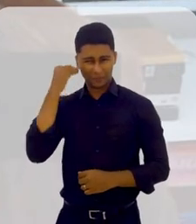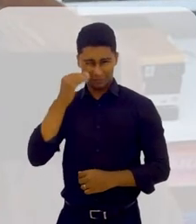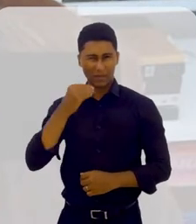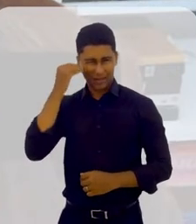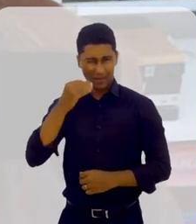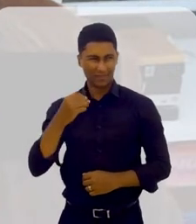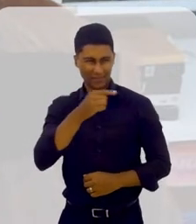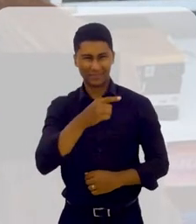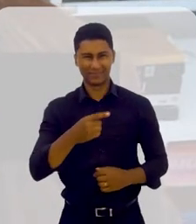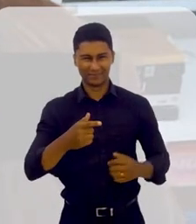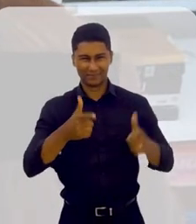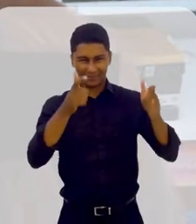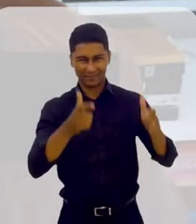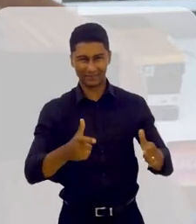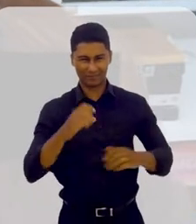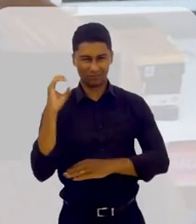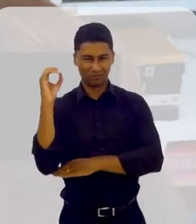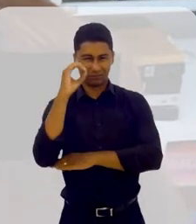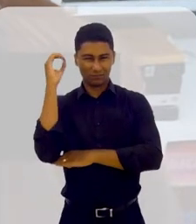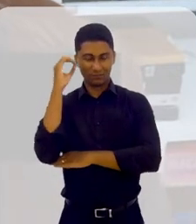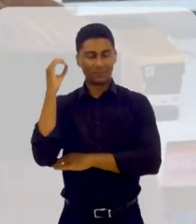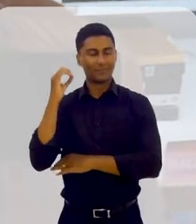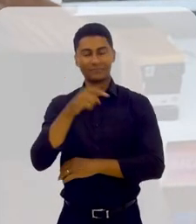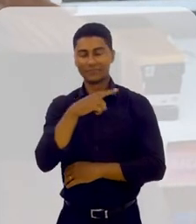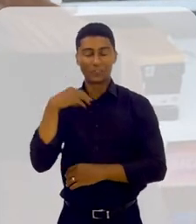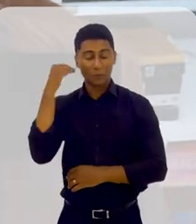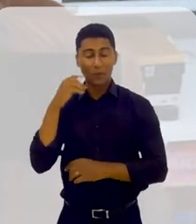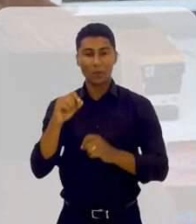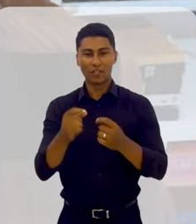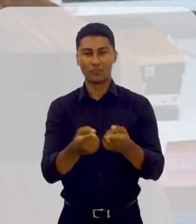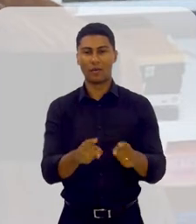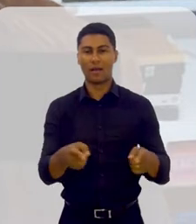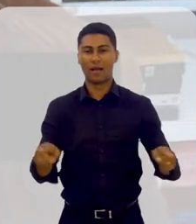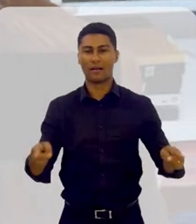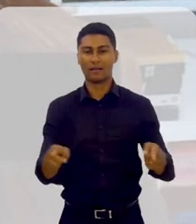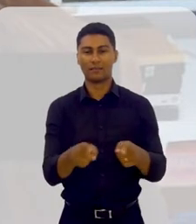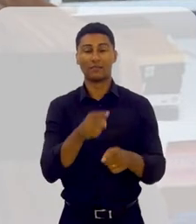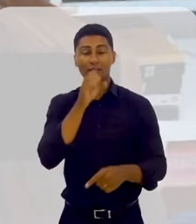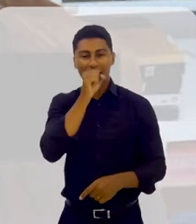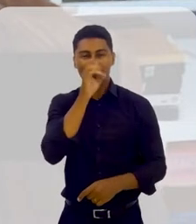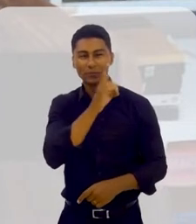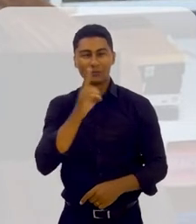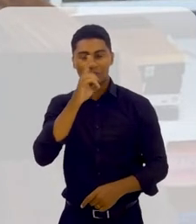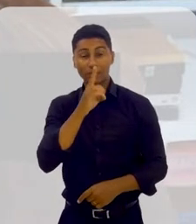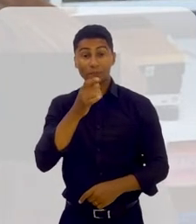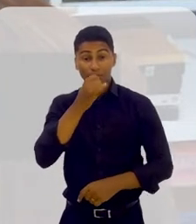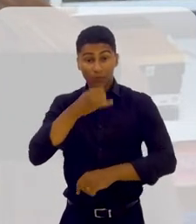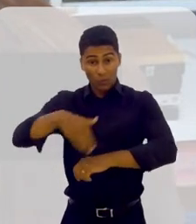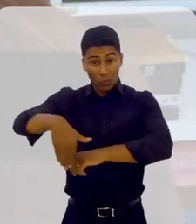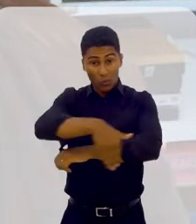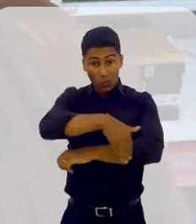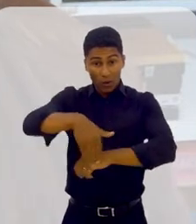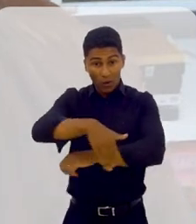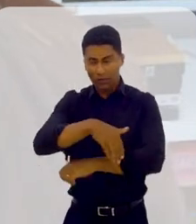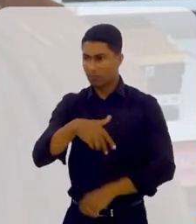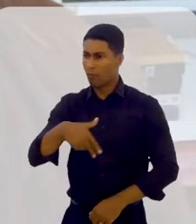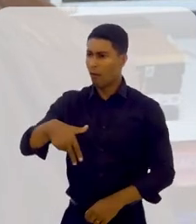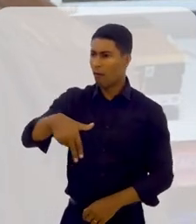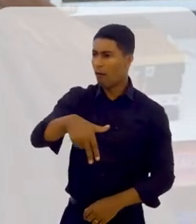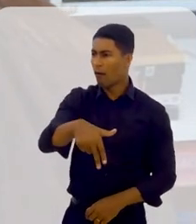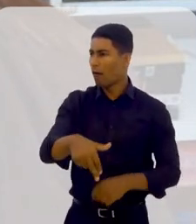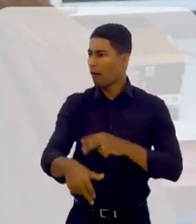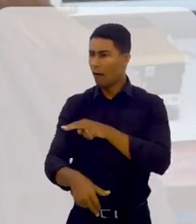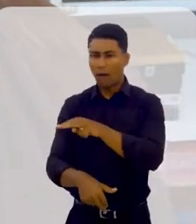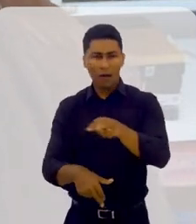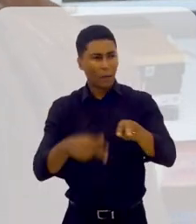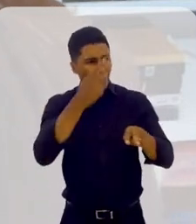tive, as experiências que eu tive em Porto Alegre, era muito o churrasco no fim de semana. Você passava pela rua e vem aquele cheiro de churrasco